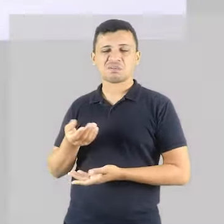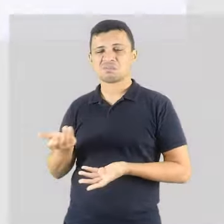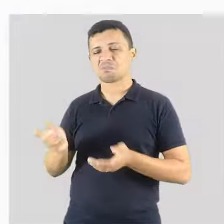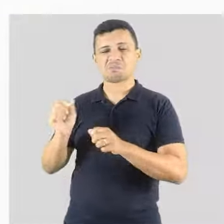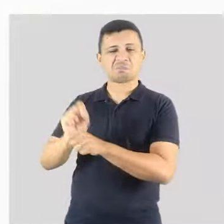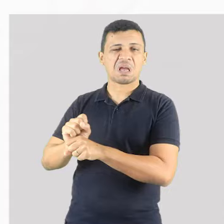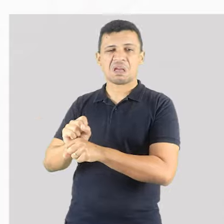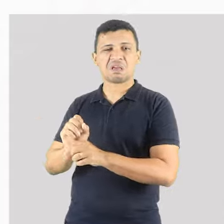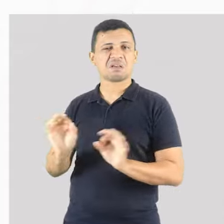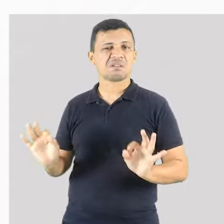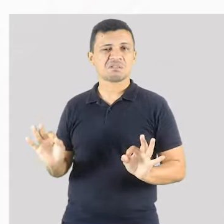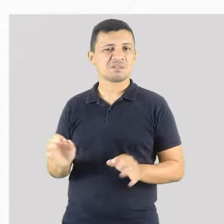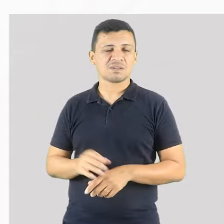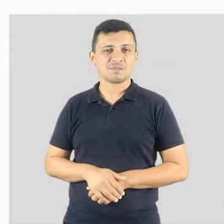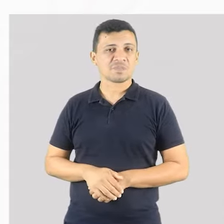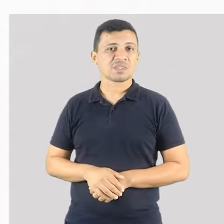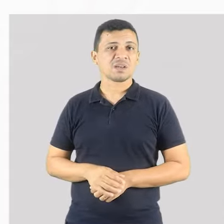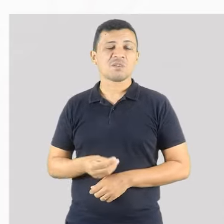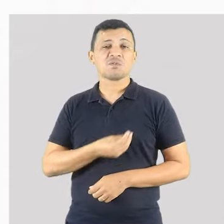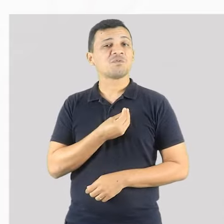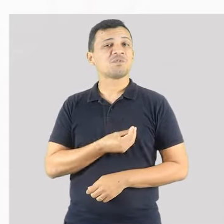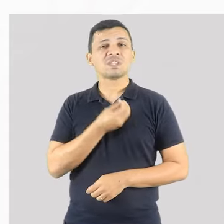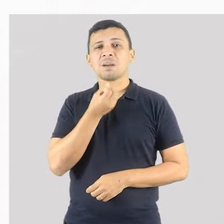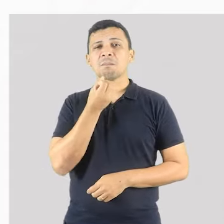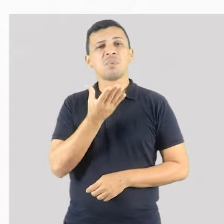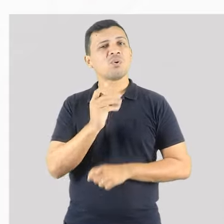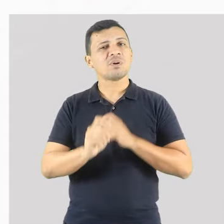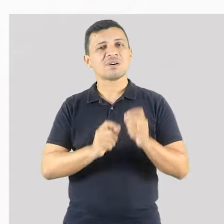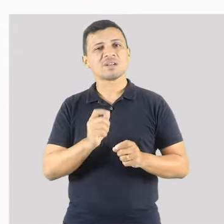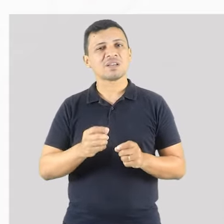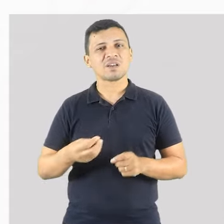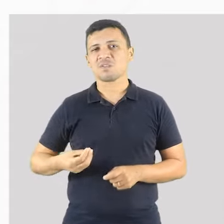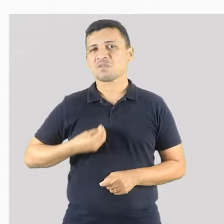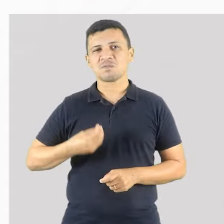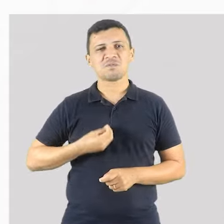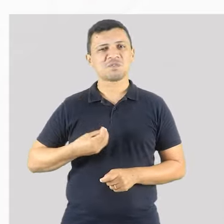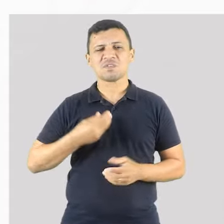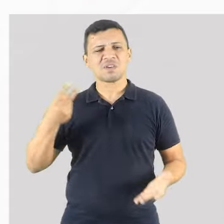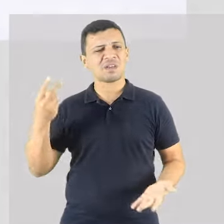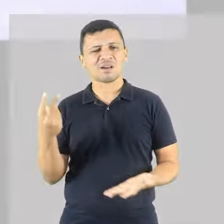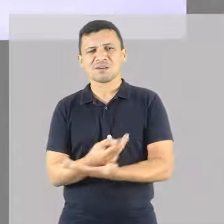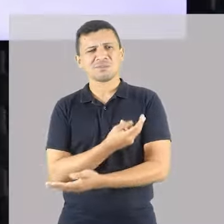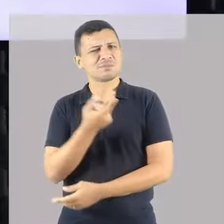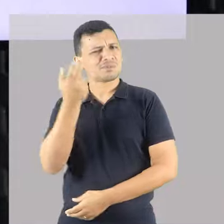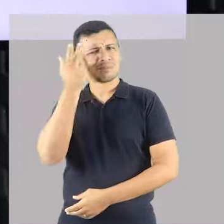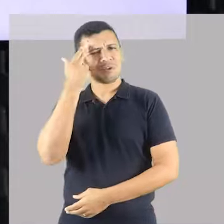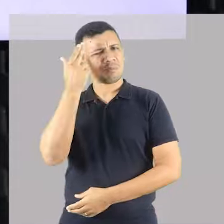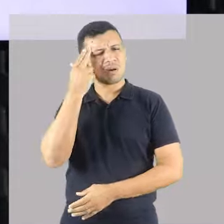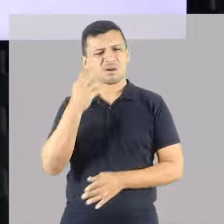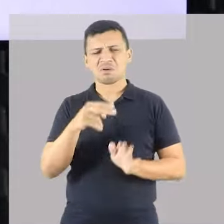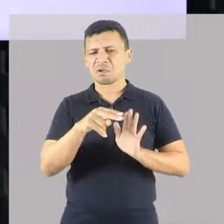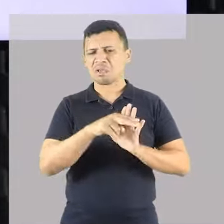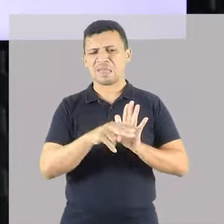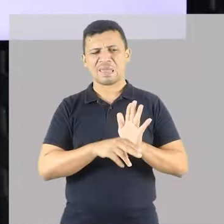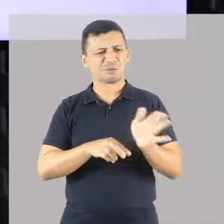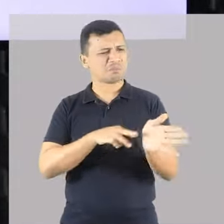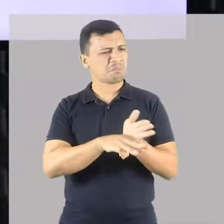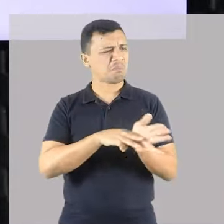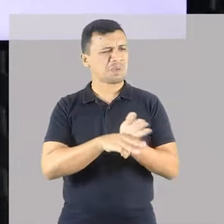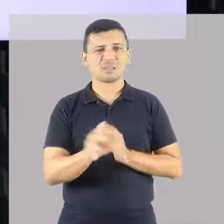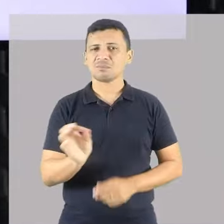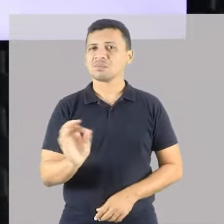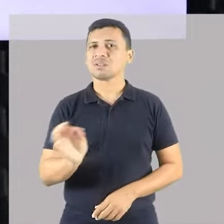para estas o bom da vida é viver o que pintar numa boa sem regras ou métodos e